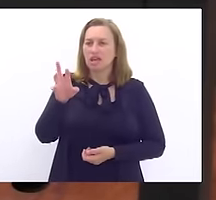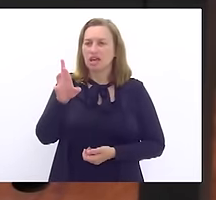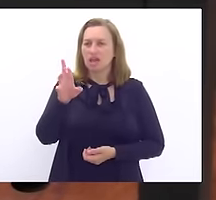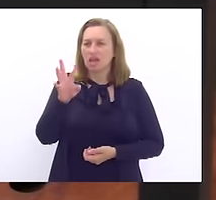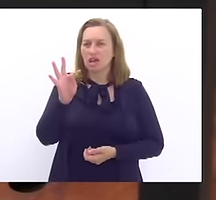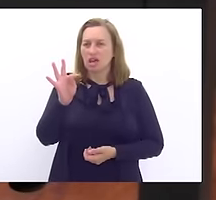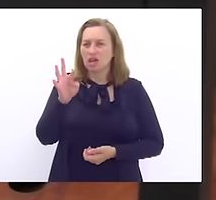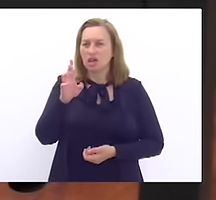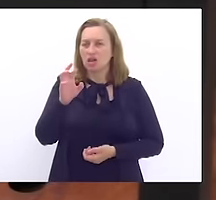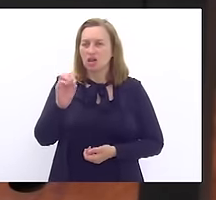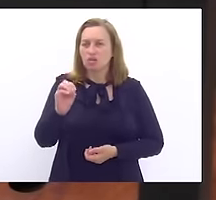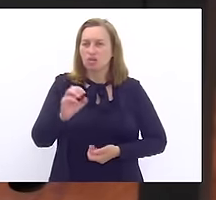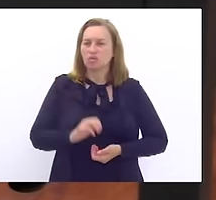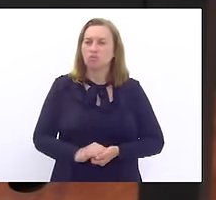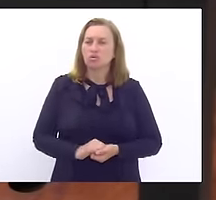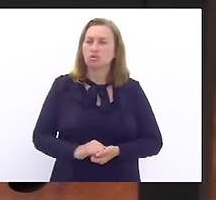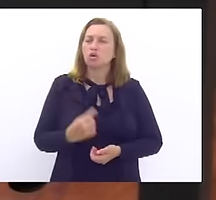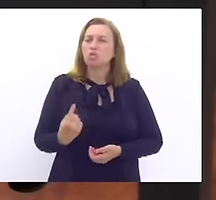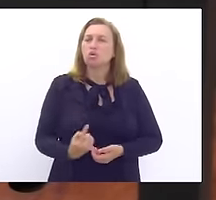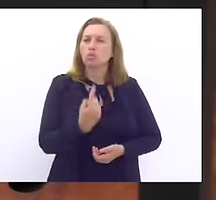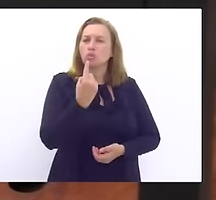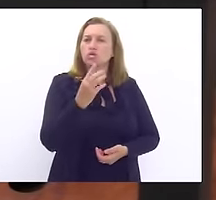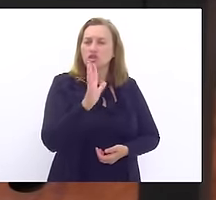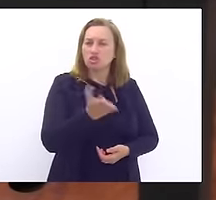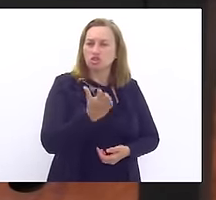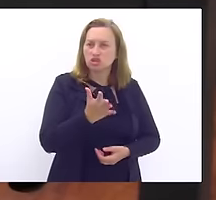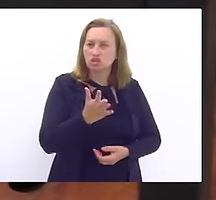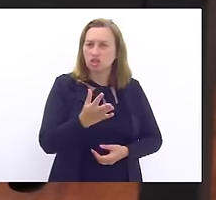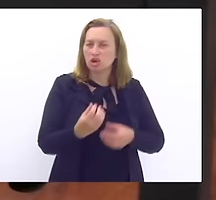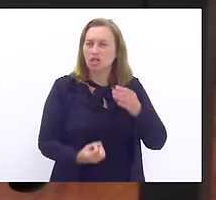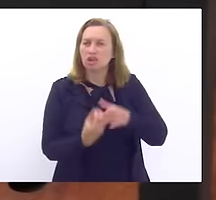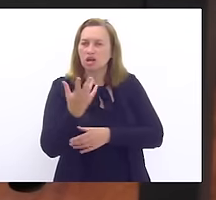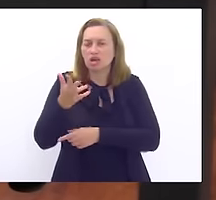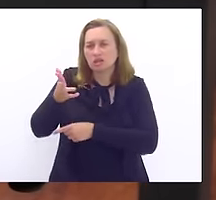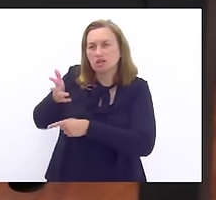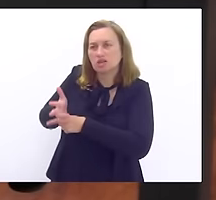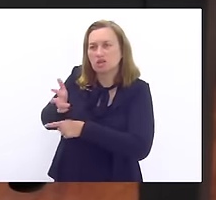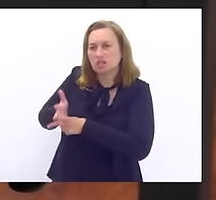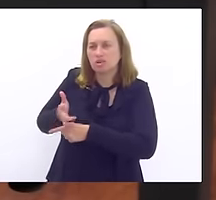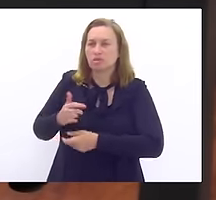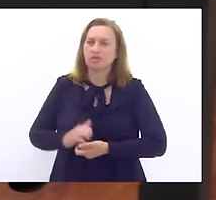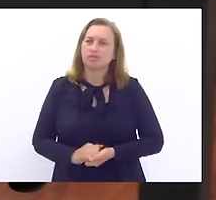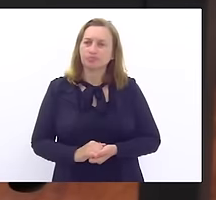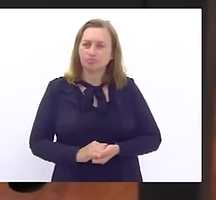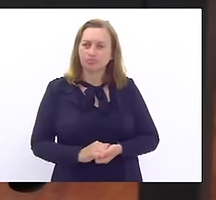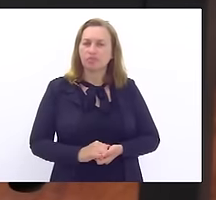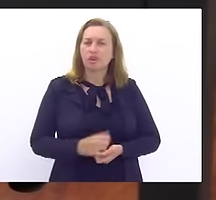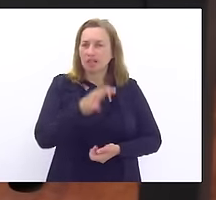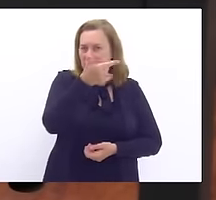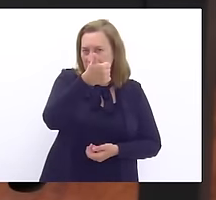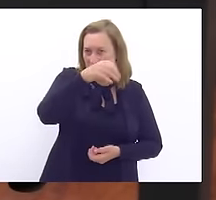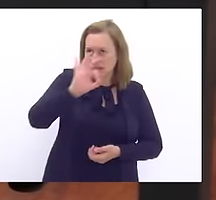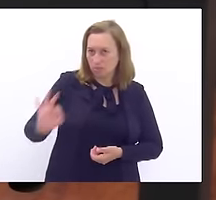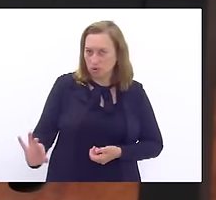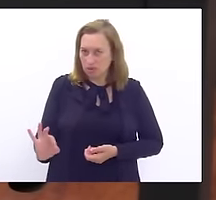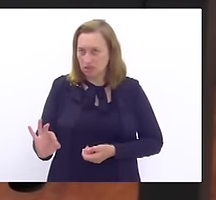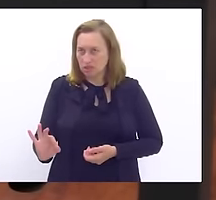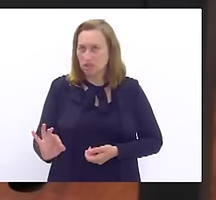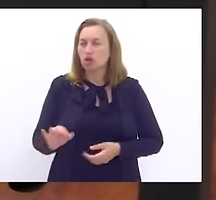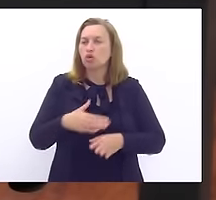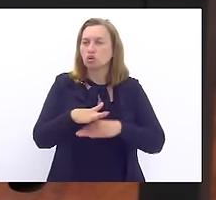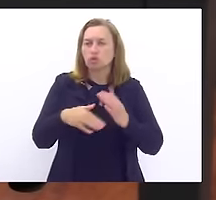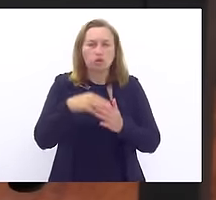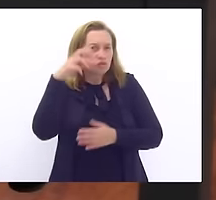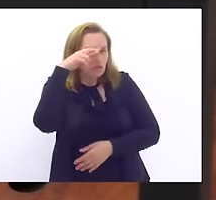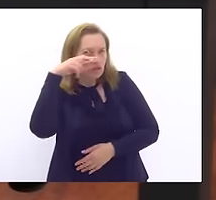Estado é uma das únicas que já instalou todas as câmeras corporais 100% toda fiscalização do Detro hoje